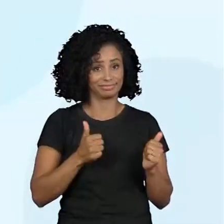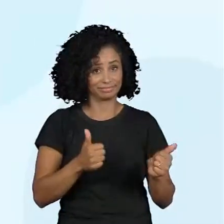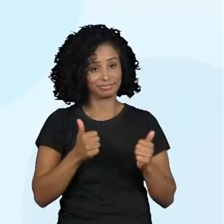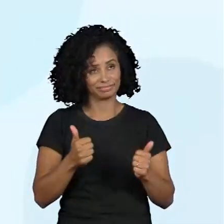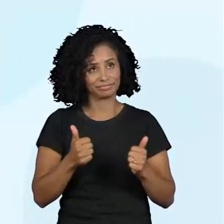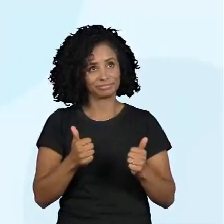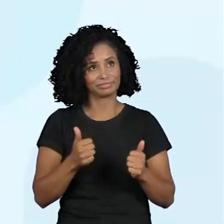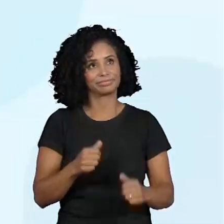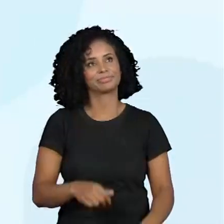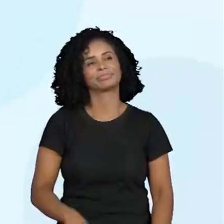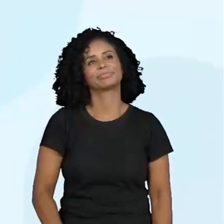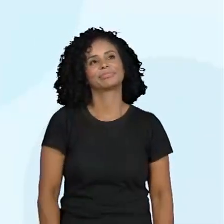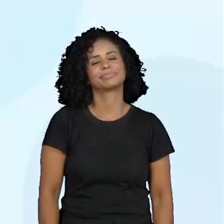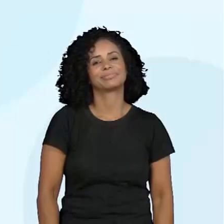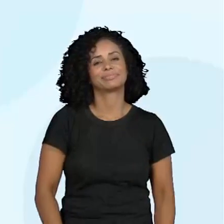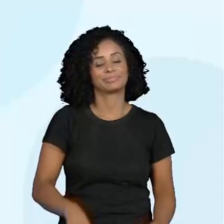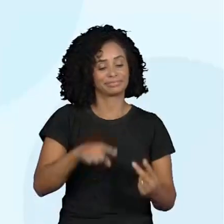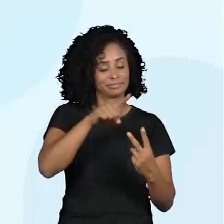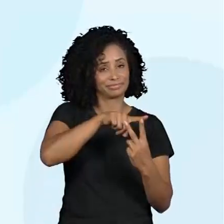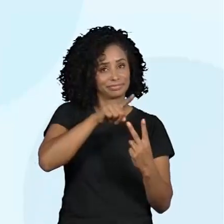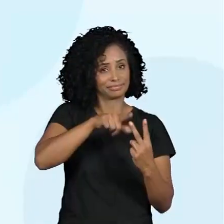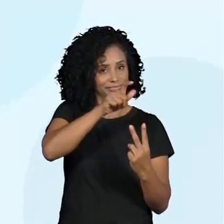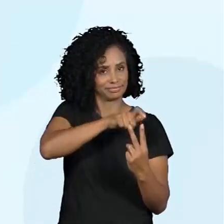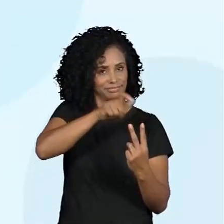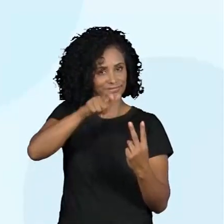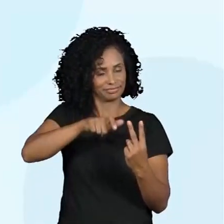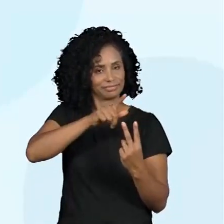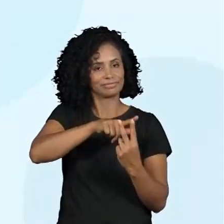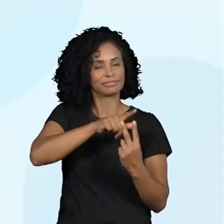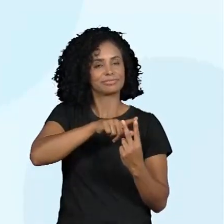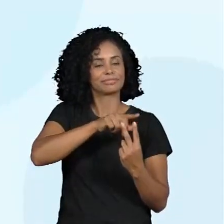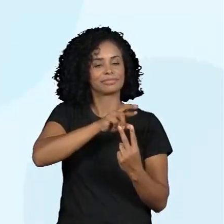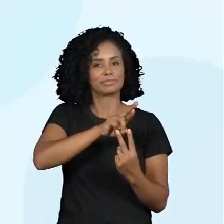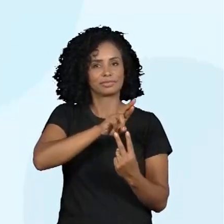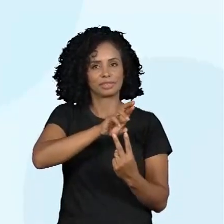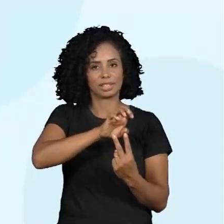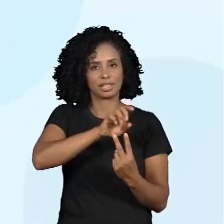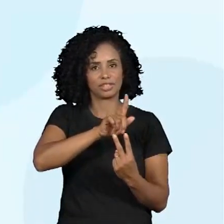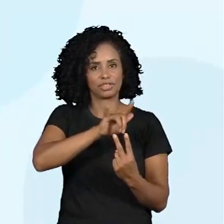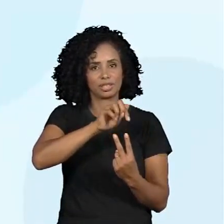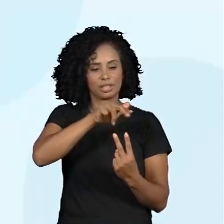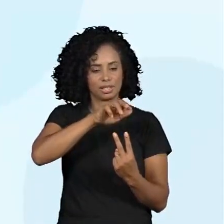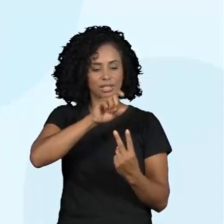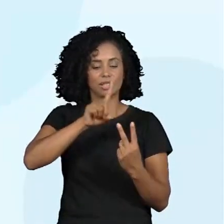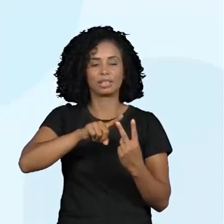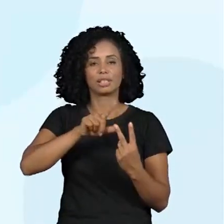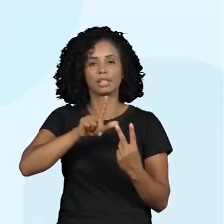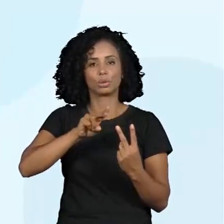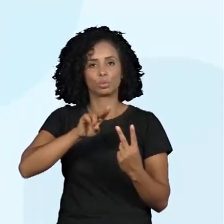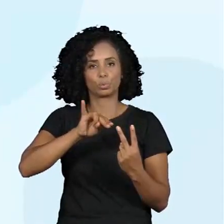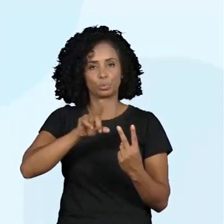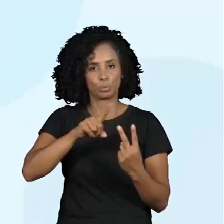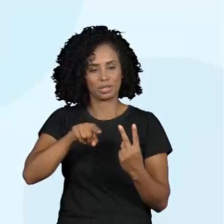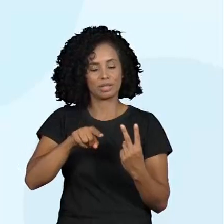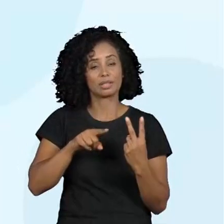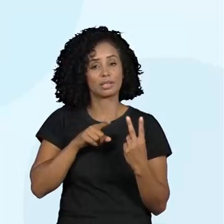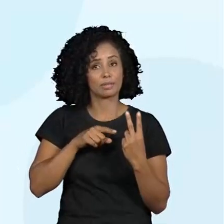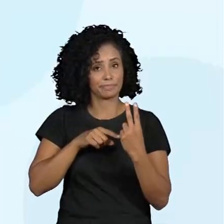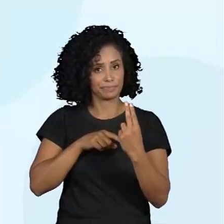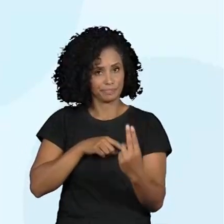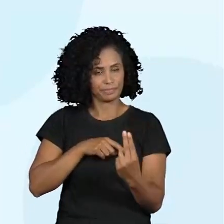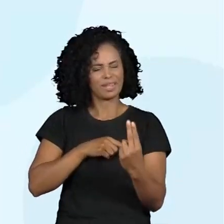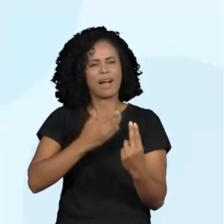Regiane e Luiz, ó, acertei. Regiane e Luiz, então são meus personagens. Eram tão amigos que